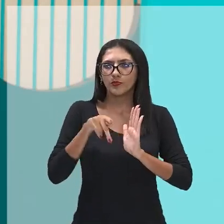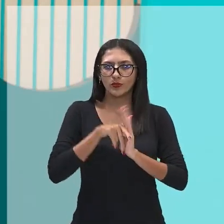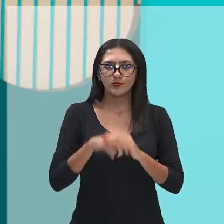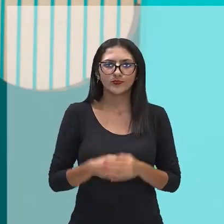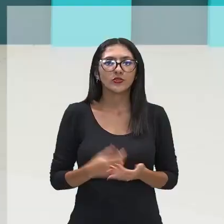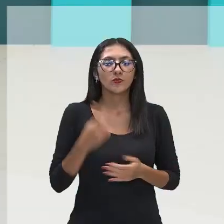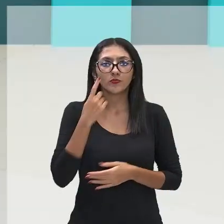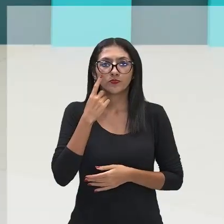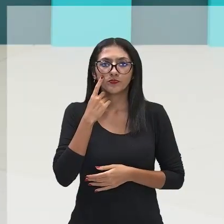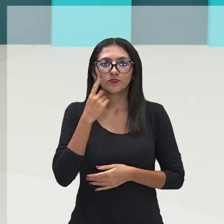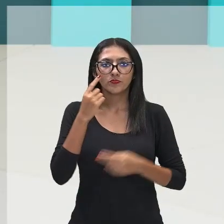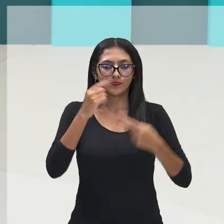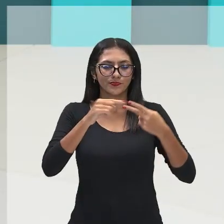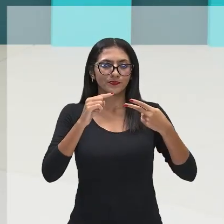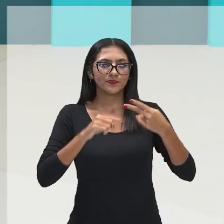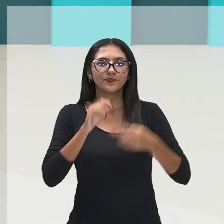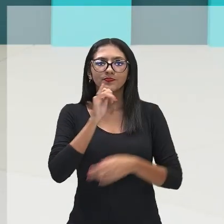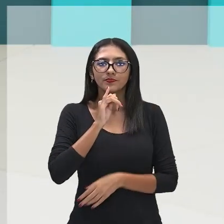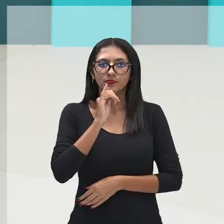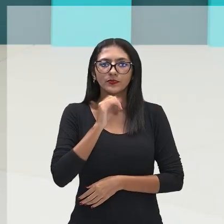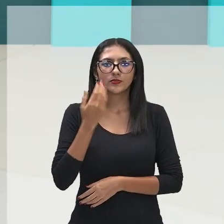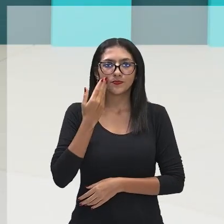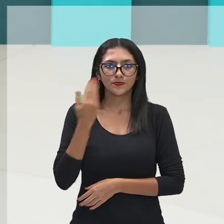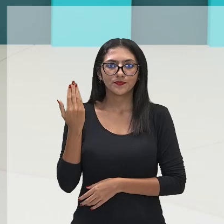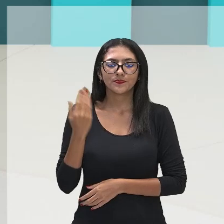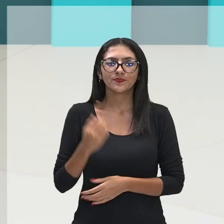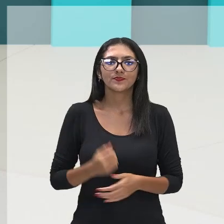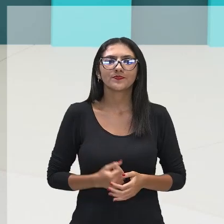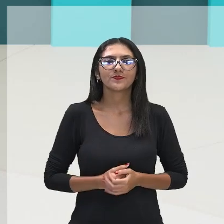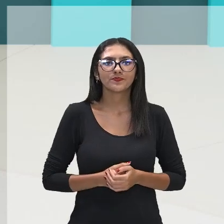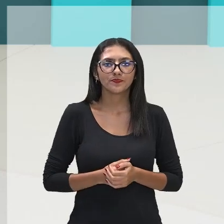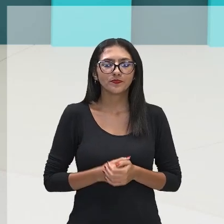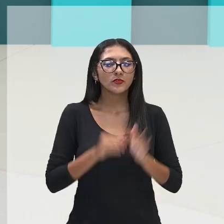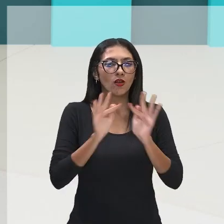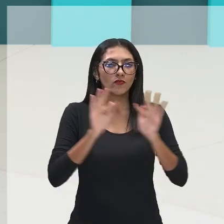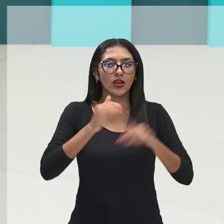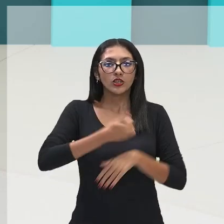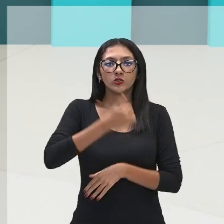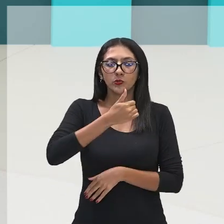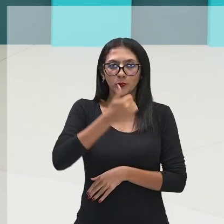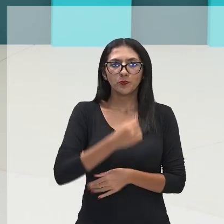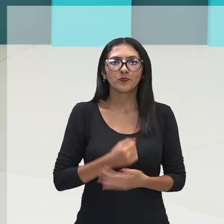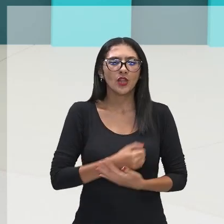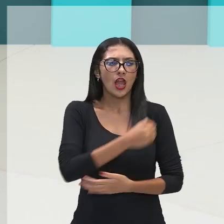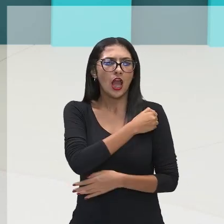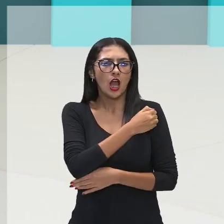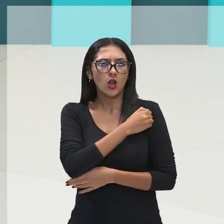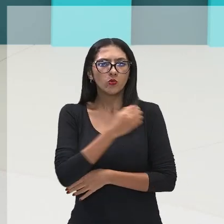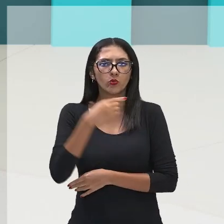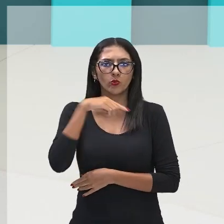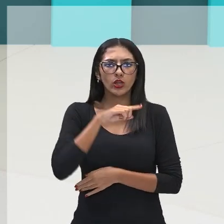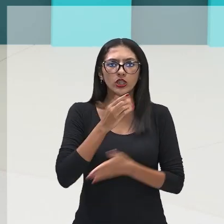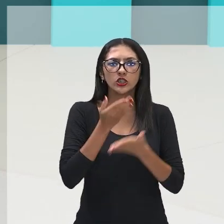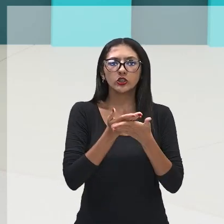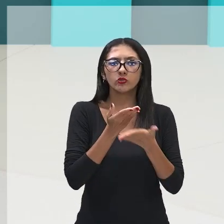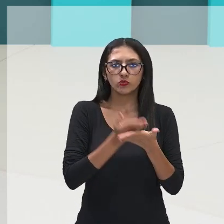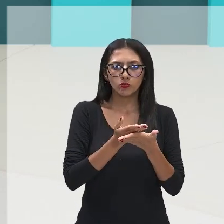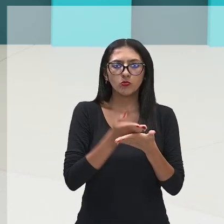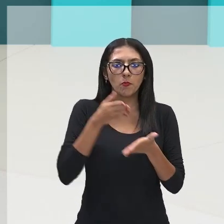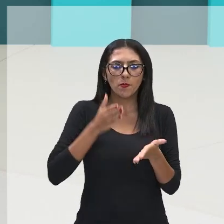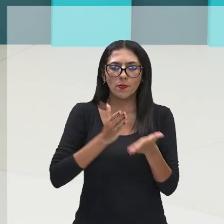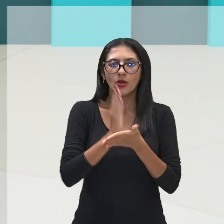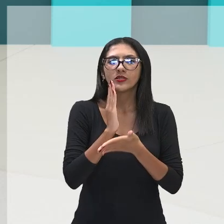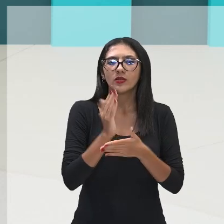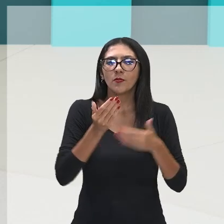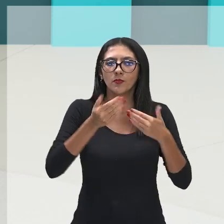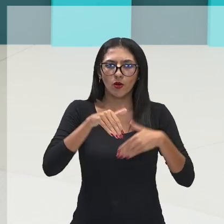2 exemplos. Acompanhe aí. Olha o que vai aparecer. Os alunos que estudam vão passar na prova. Perceba que os